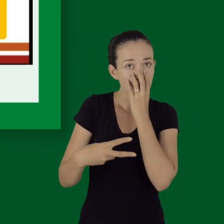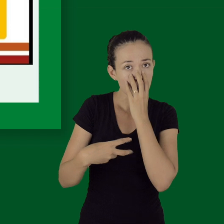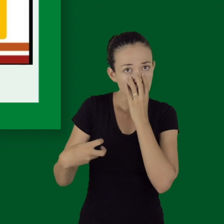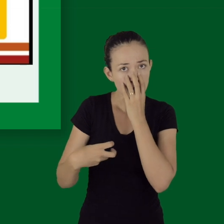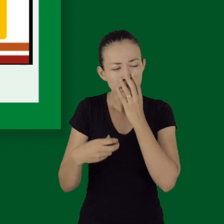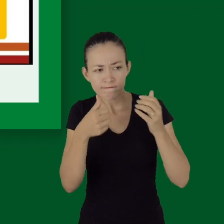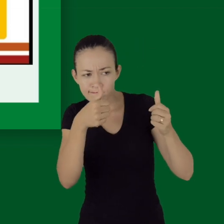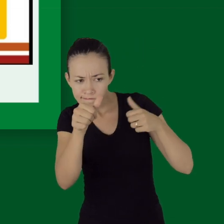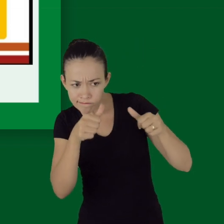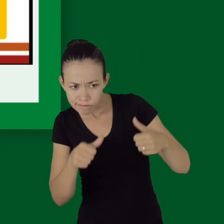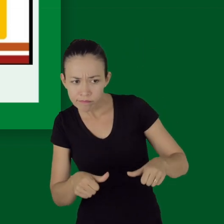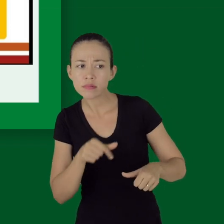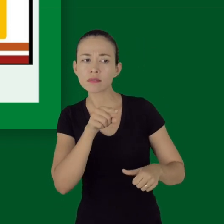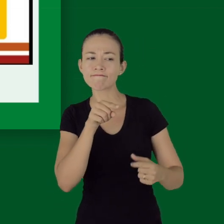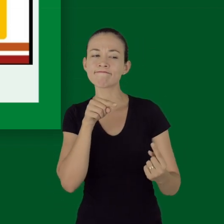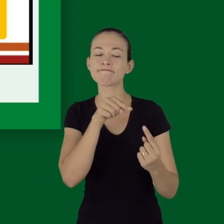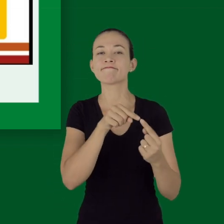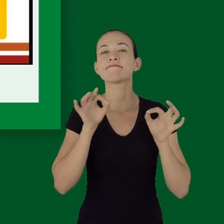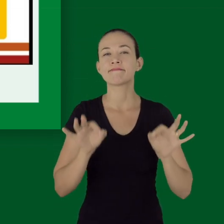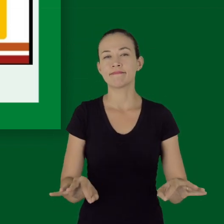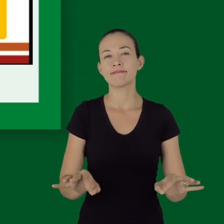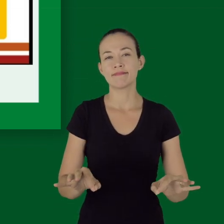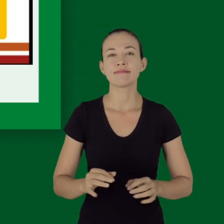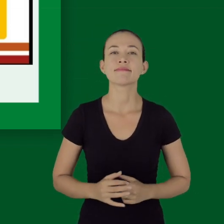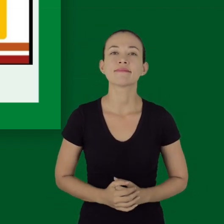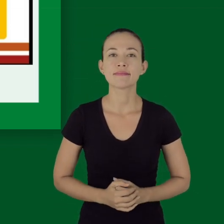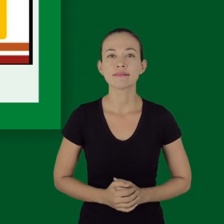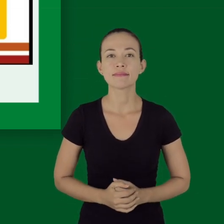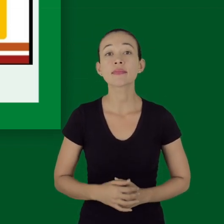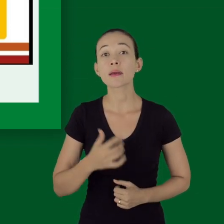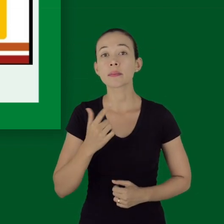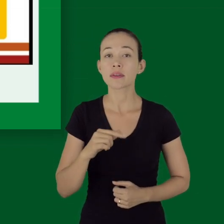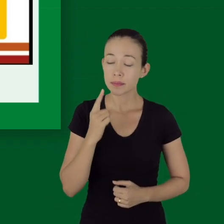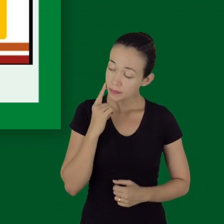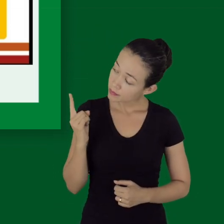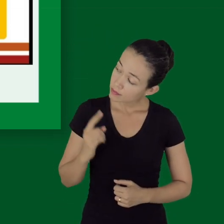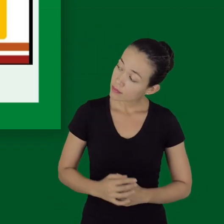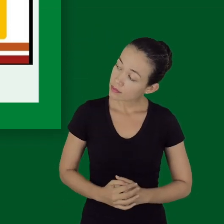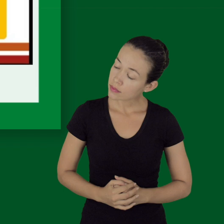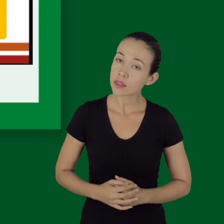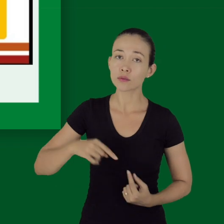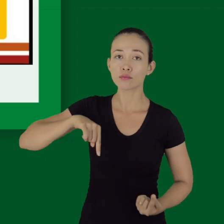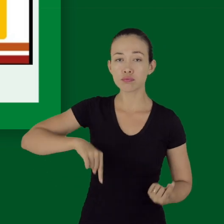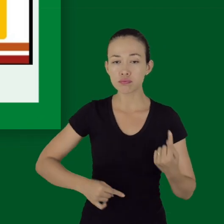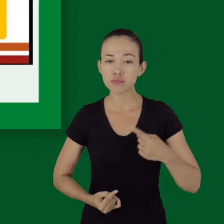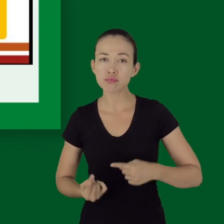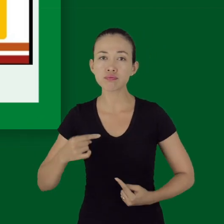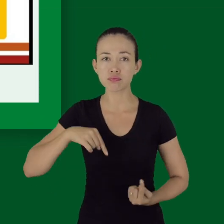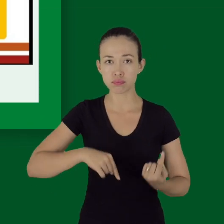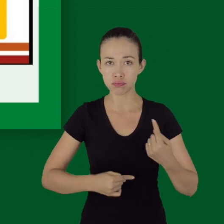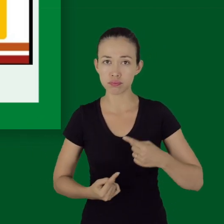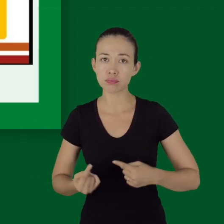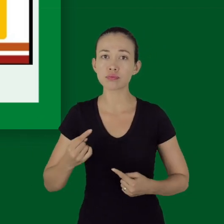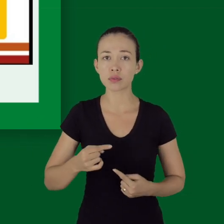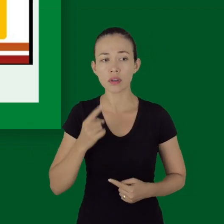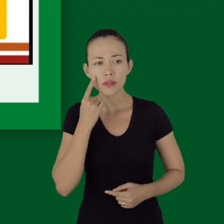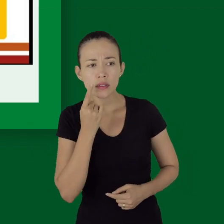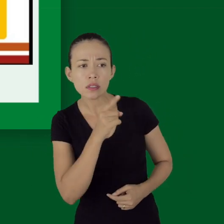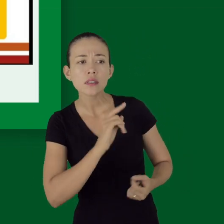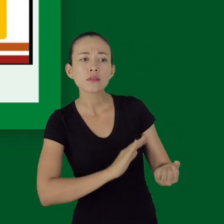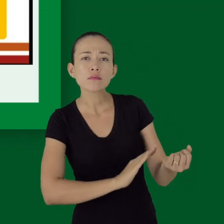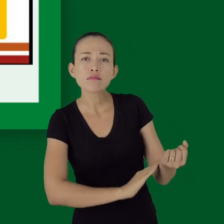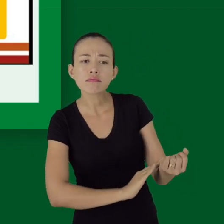com a gravidade desse paciente. Safe circulation, tratar a hipotensão, monitorizar a sonda vesical demal, sonda nasogástrica, né, precisam ocorrer